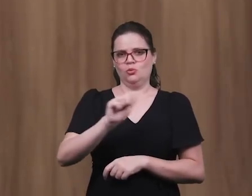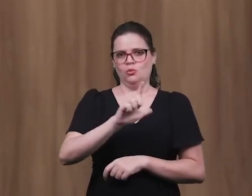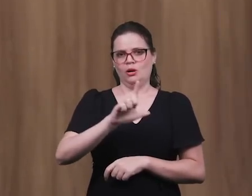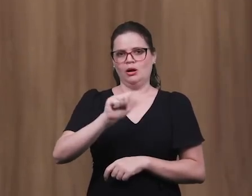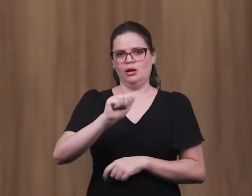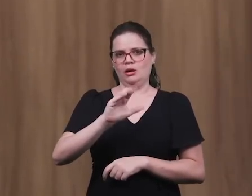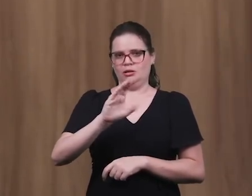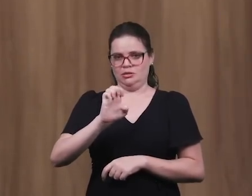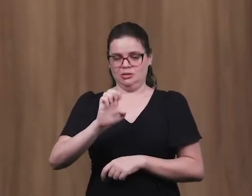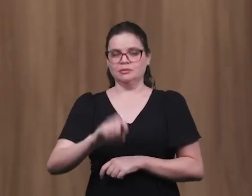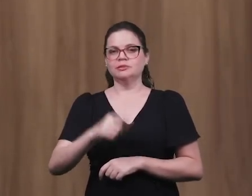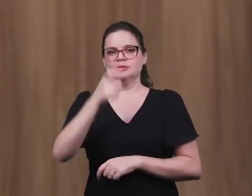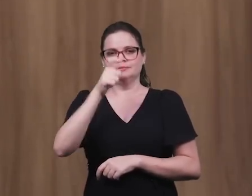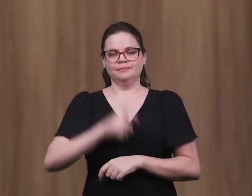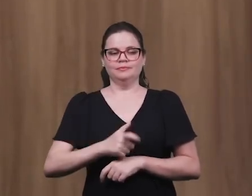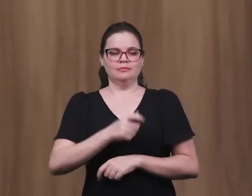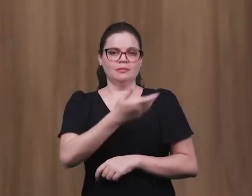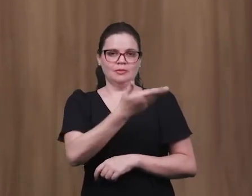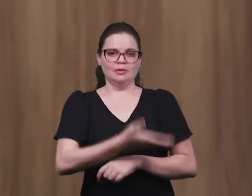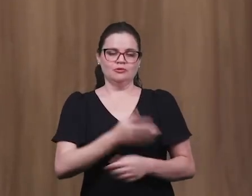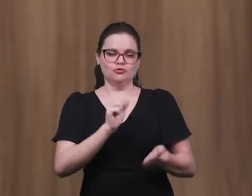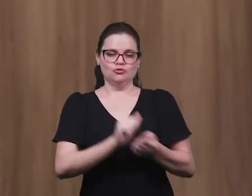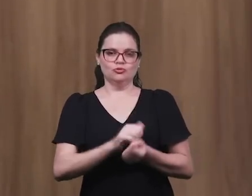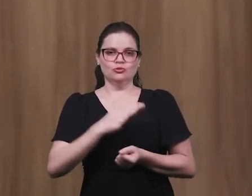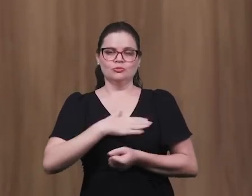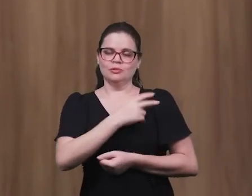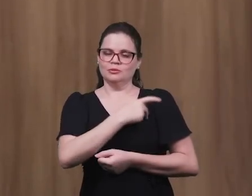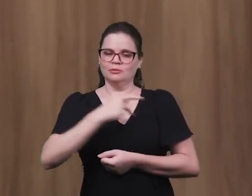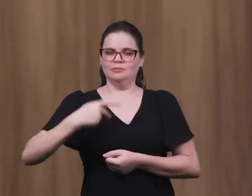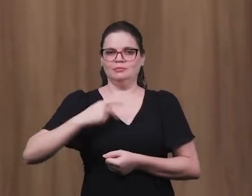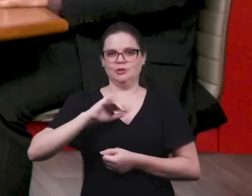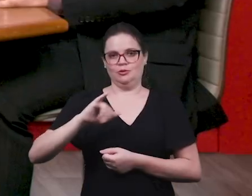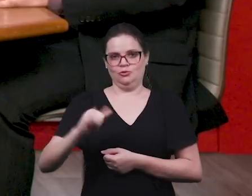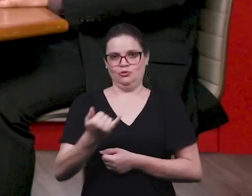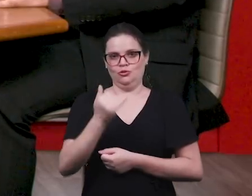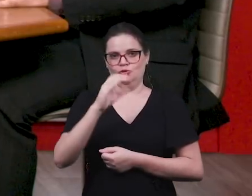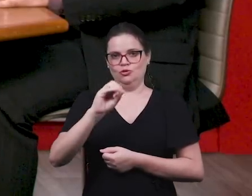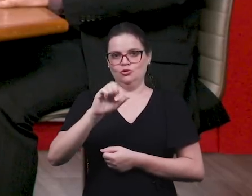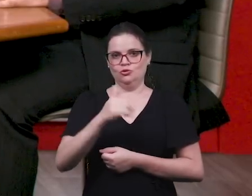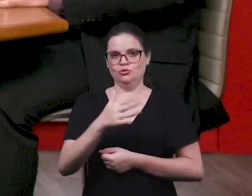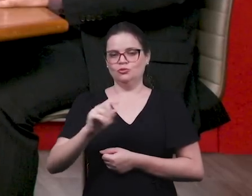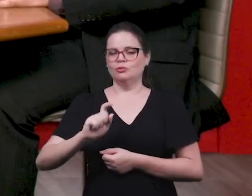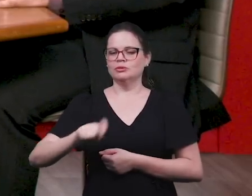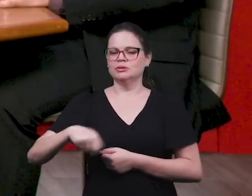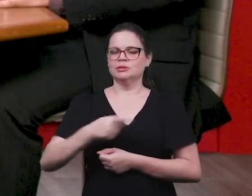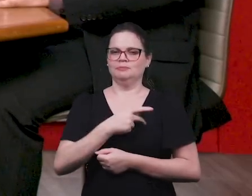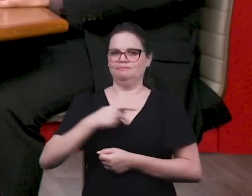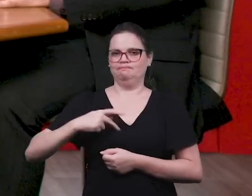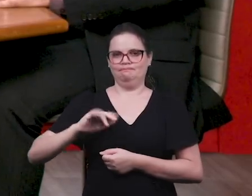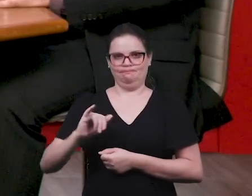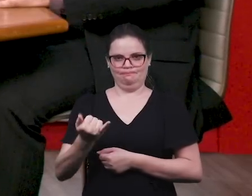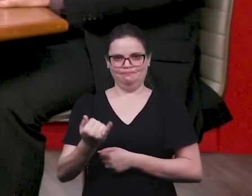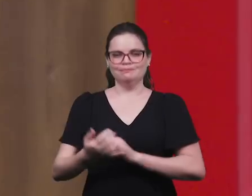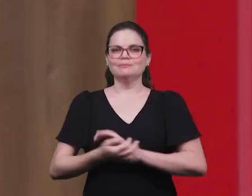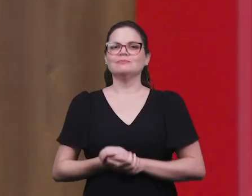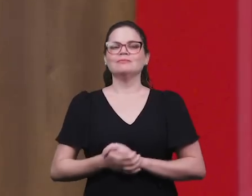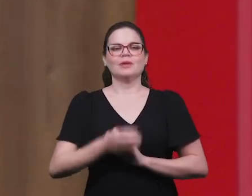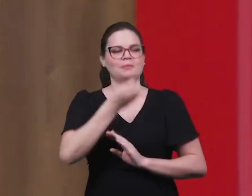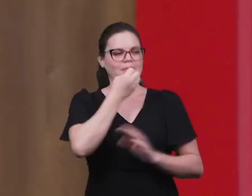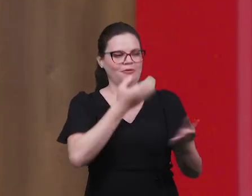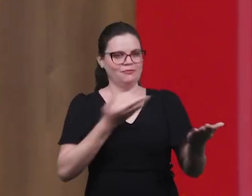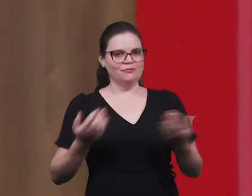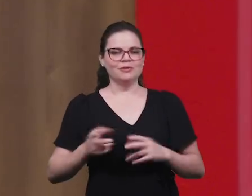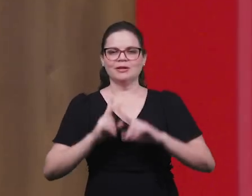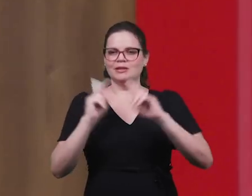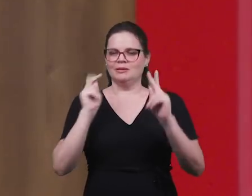Seidoperini e comigo aqui à mesa, nosso amado pastor João Carlos Braga. Pastor, seja bem-vindo. Paz do Senhor,